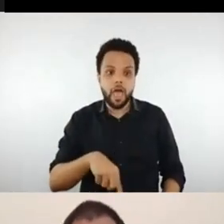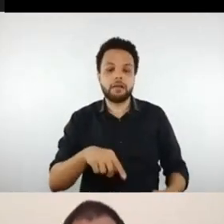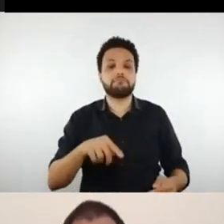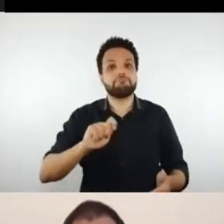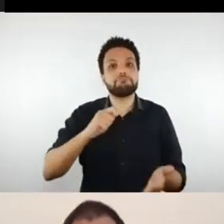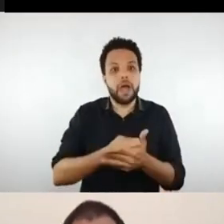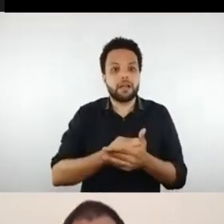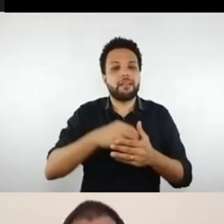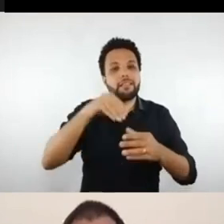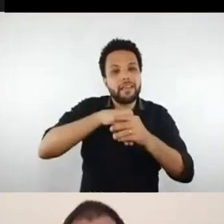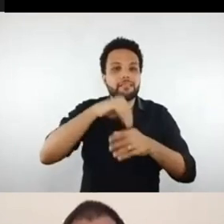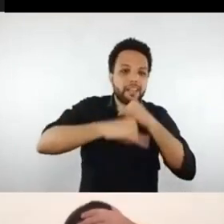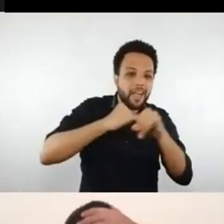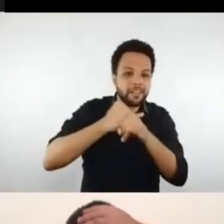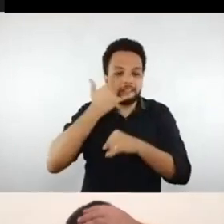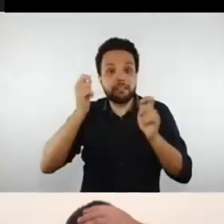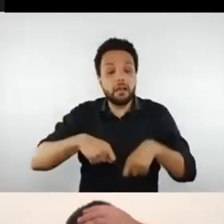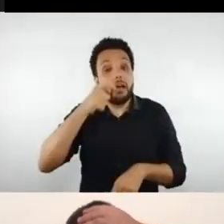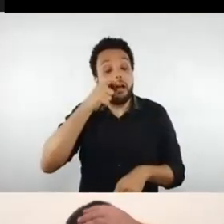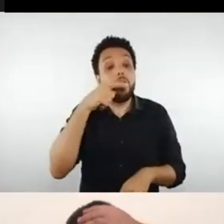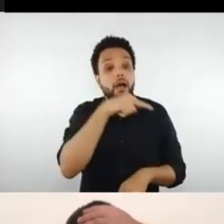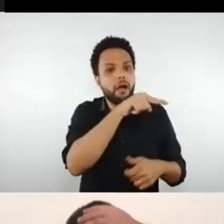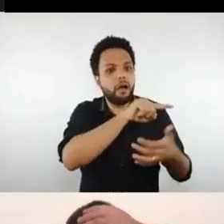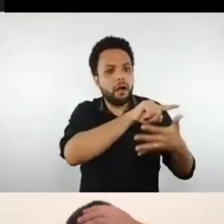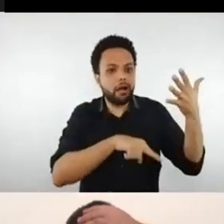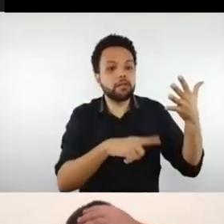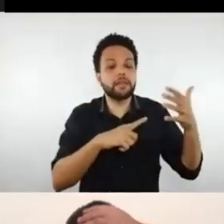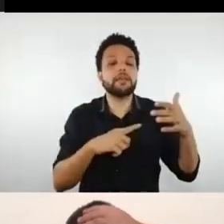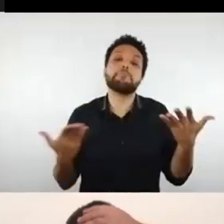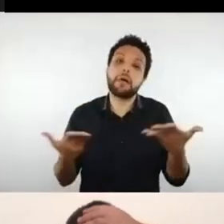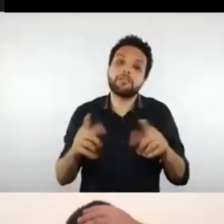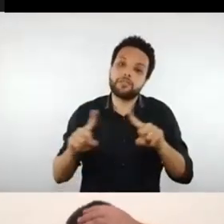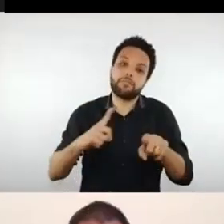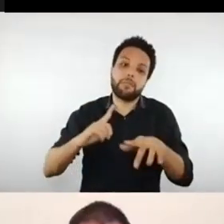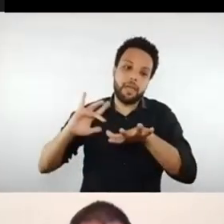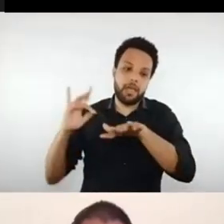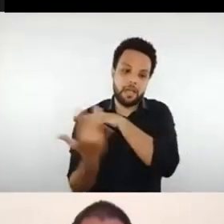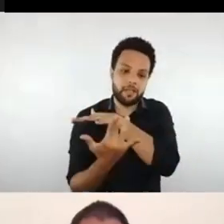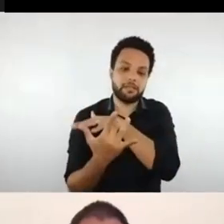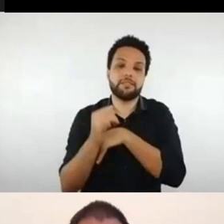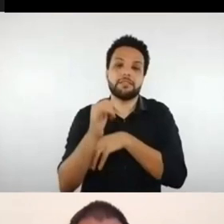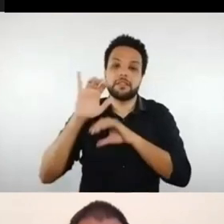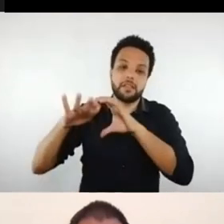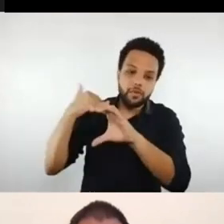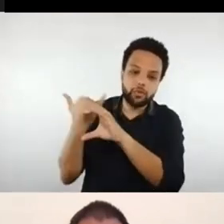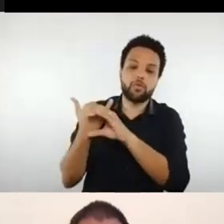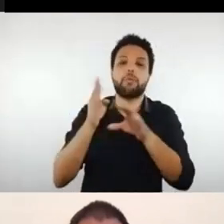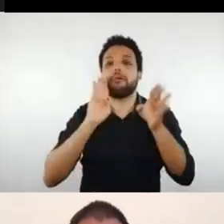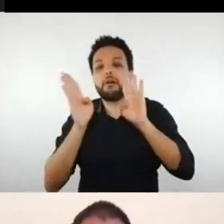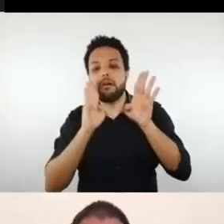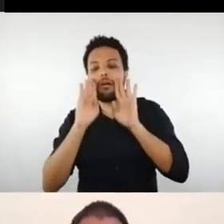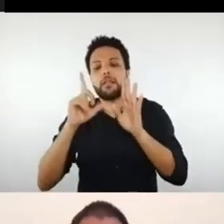questão que é importante, não menos importante, é a questão das mídias sociais, né? Do YouTube, do Facebook, onde você tem